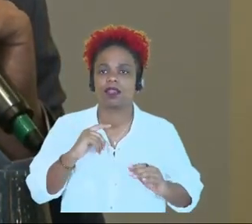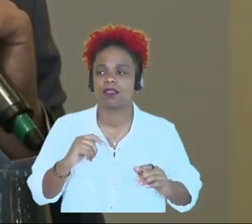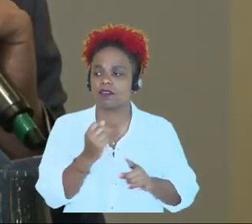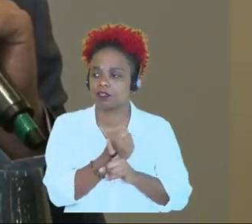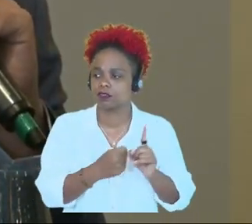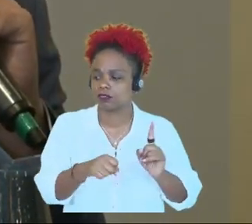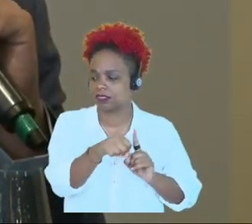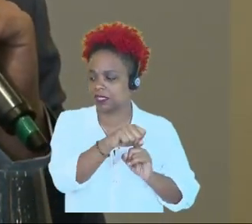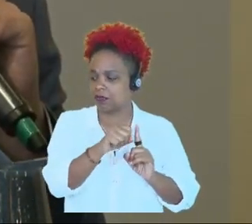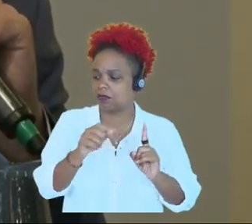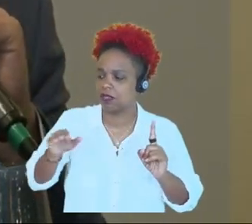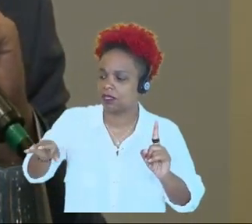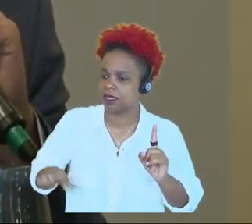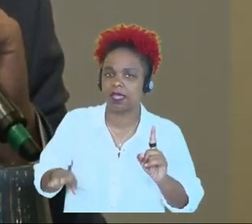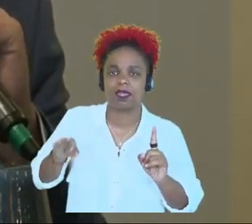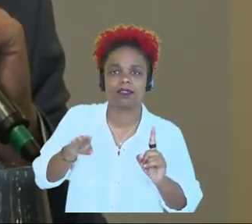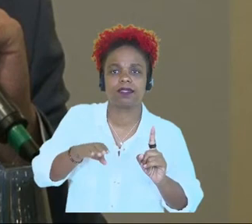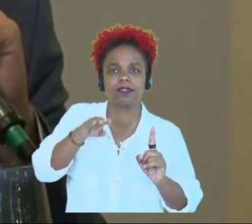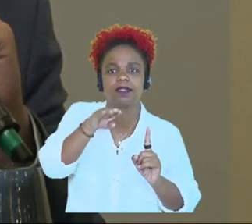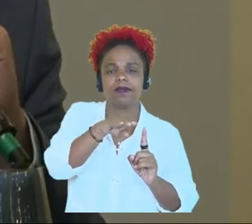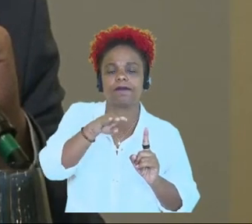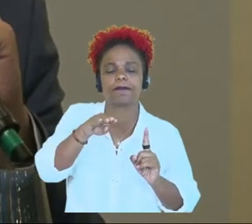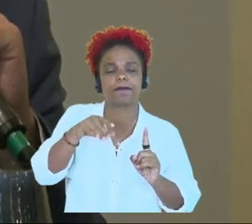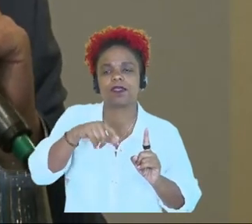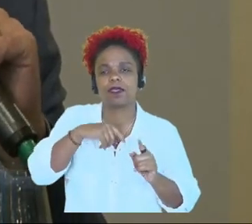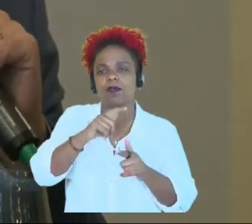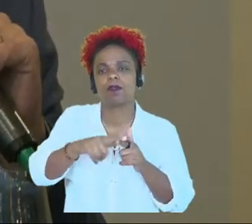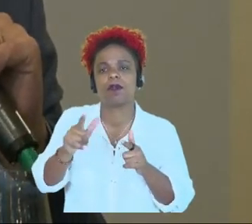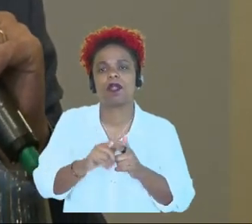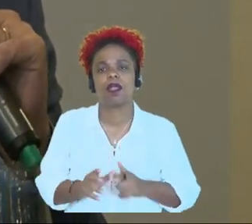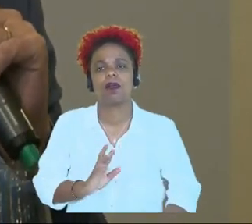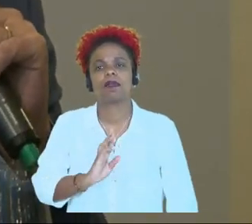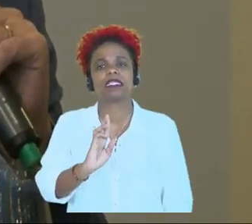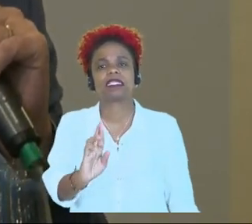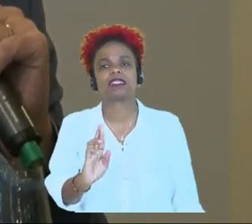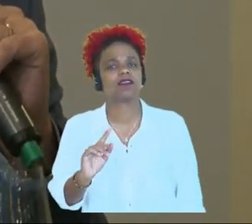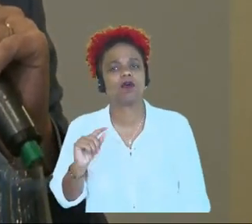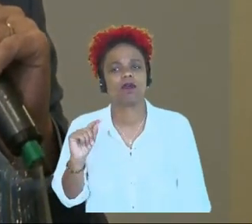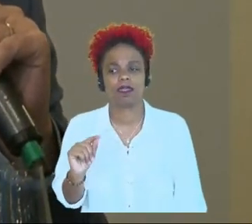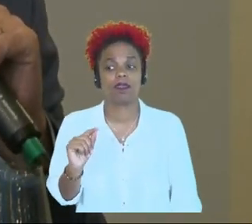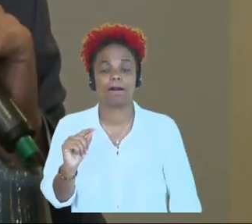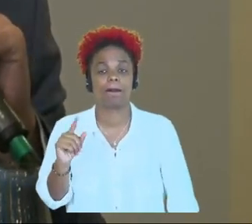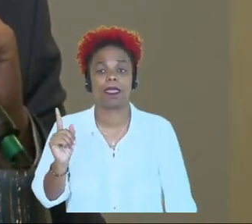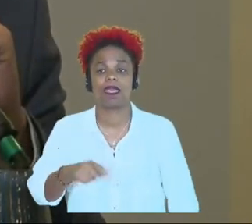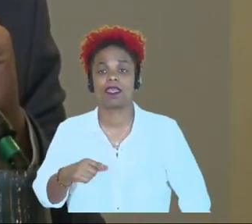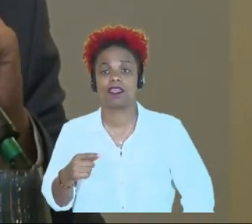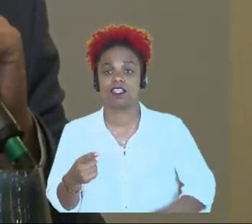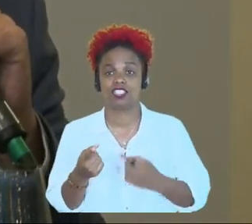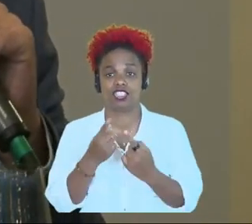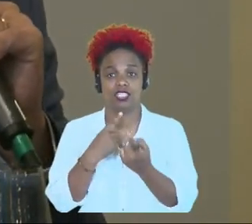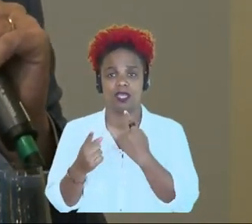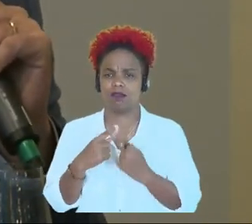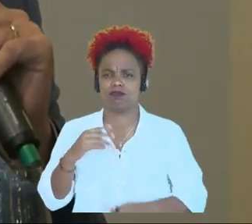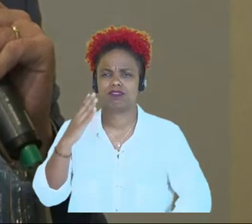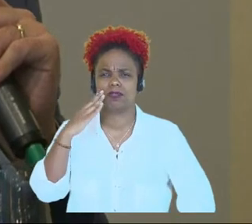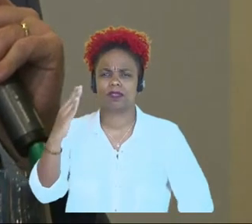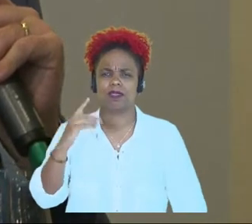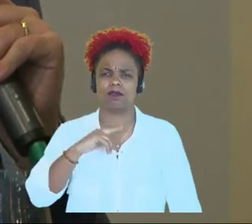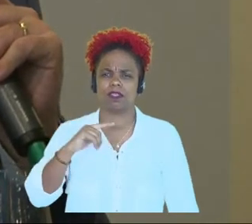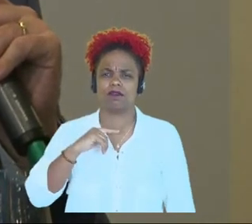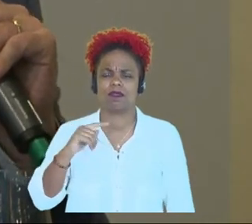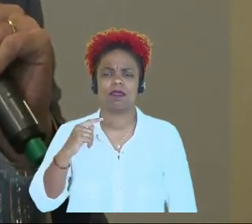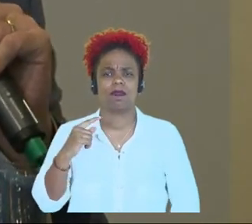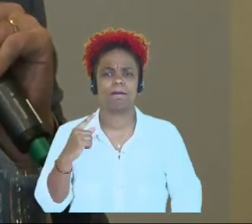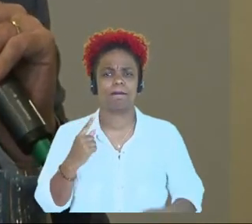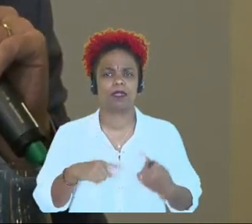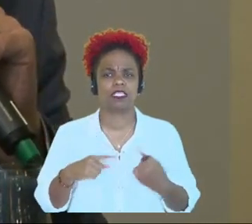cima. Então, acho que o problema da representação passa por um problema de diálogo fundamental com forças políticas